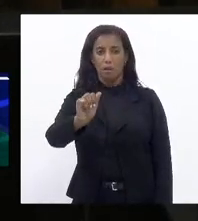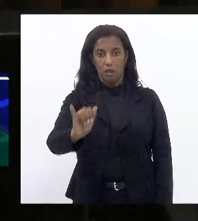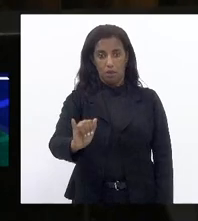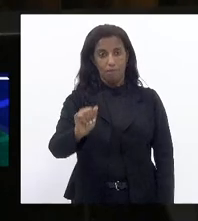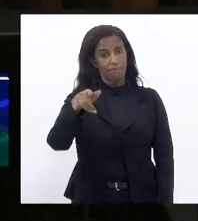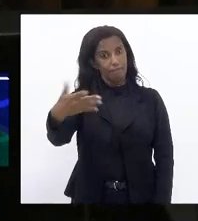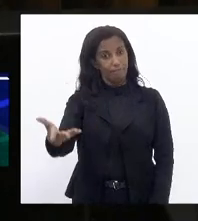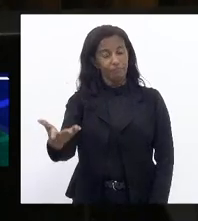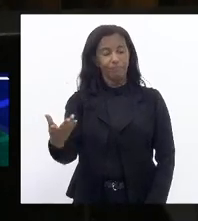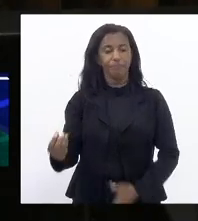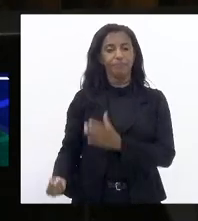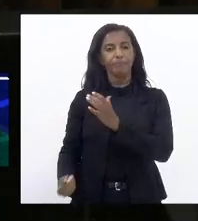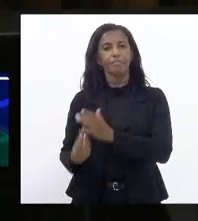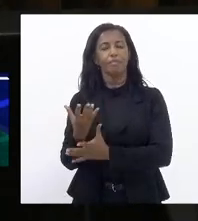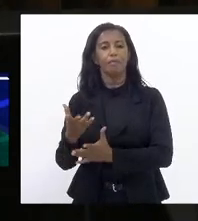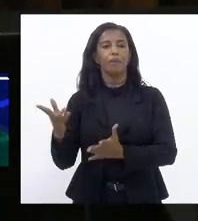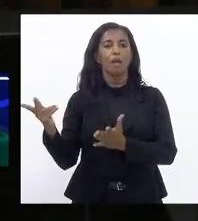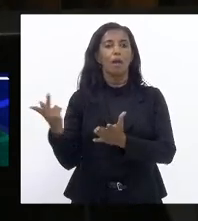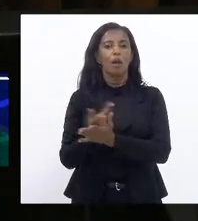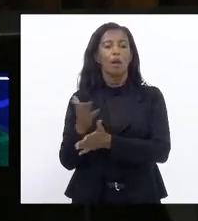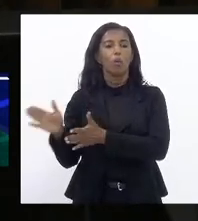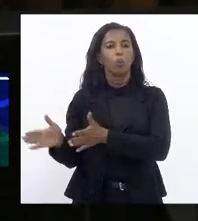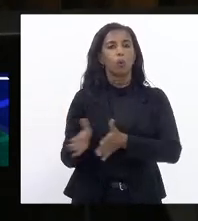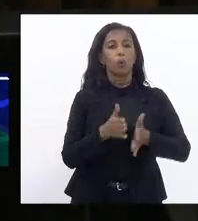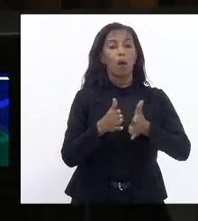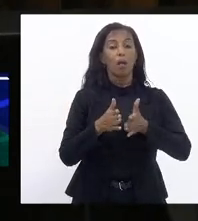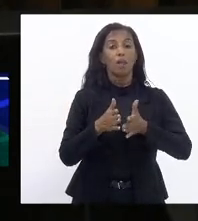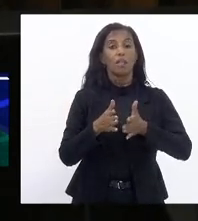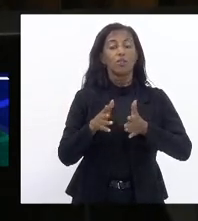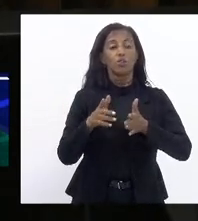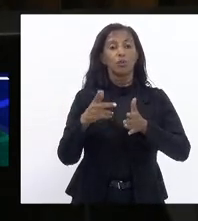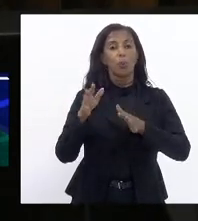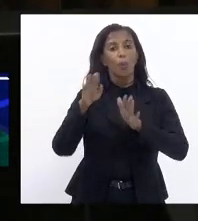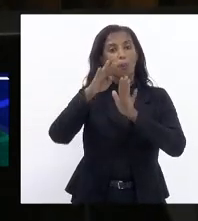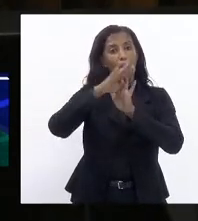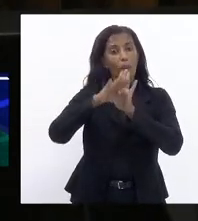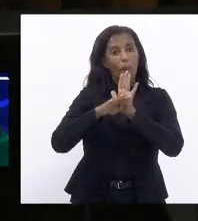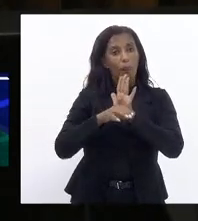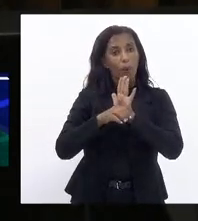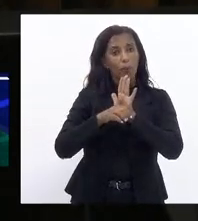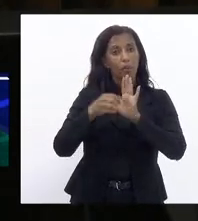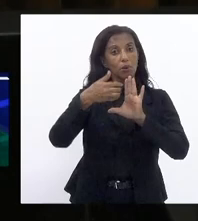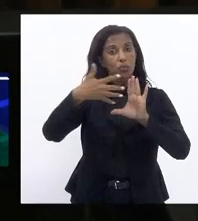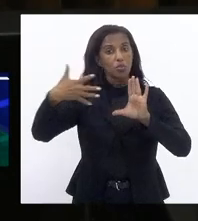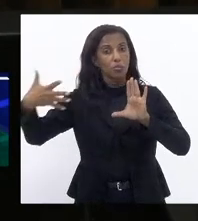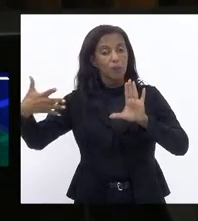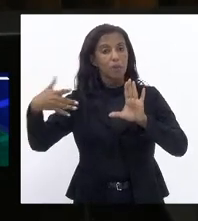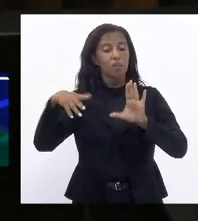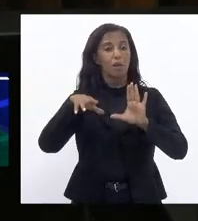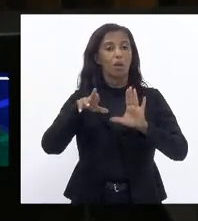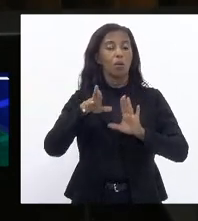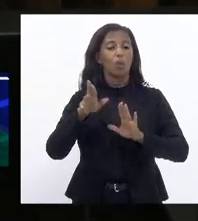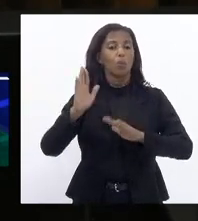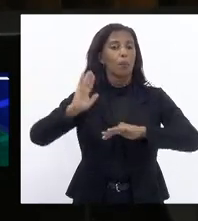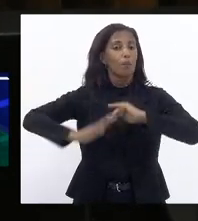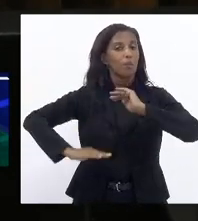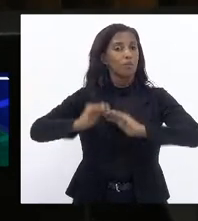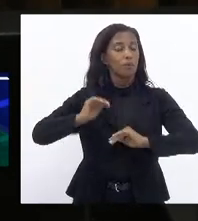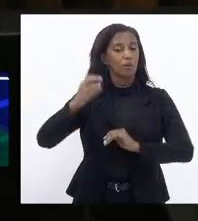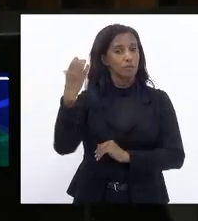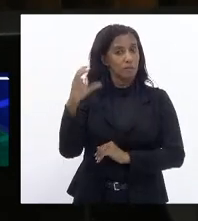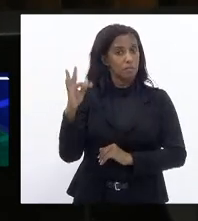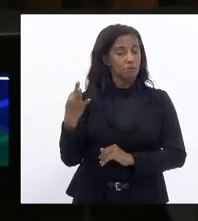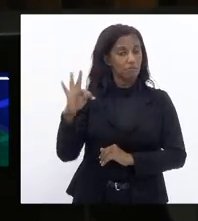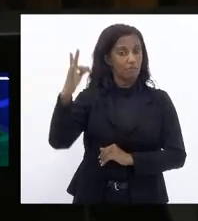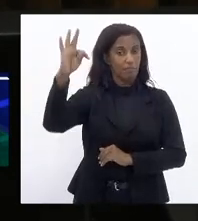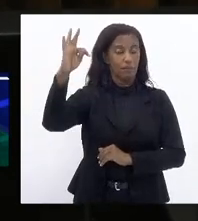implantação decorre de um programa de expansão da Rede Federal de Educação Profissional Científica e